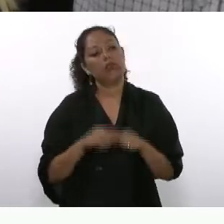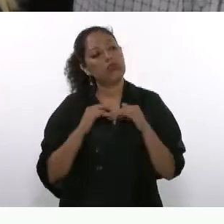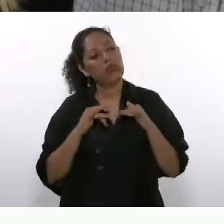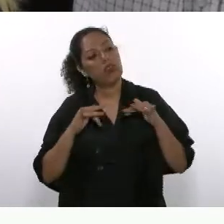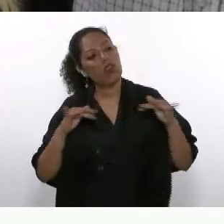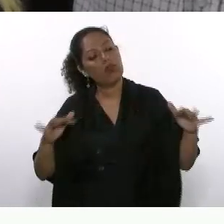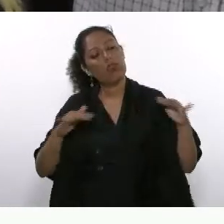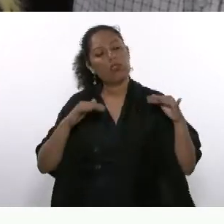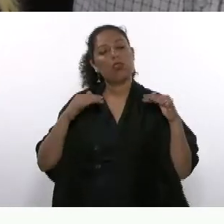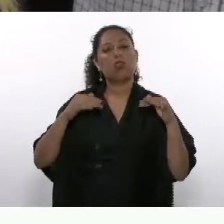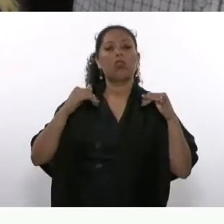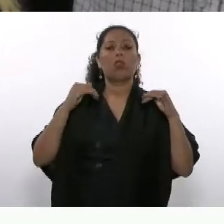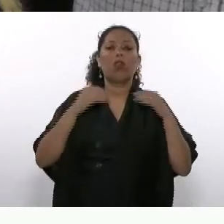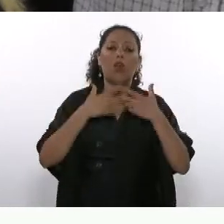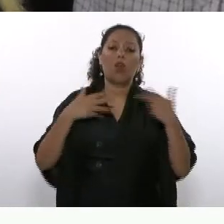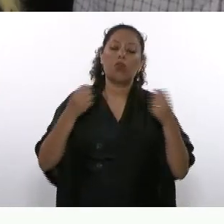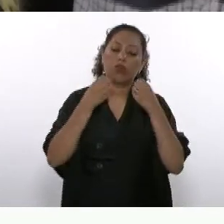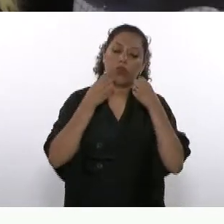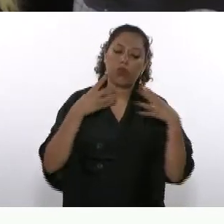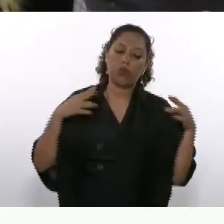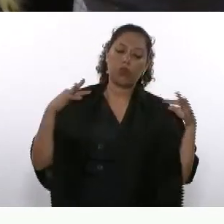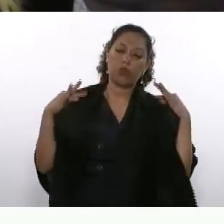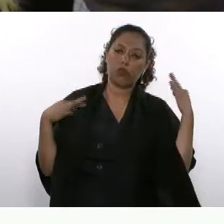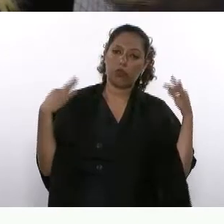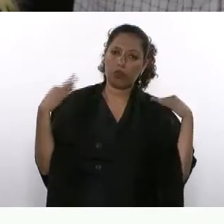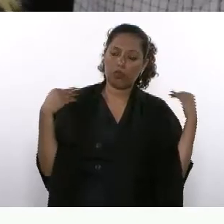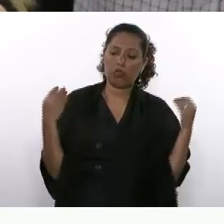informação positiva que tem feito com que demais